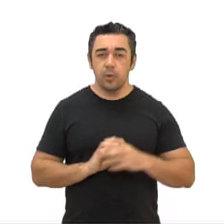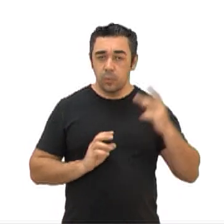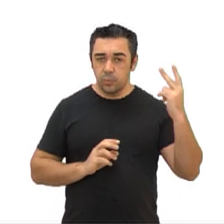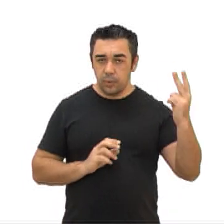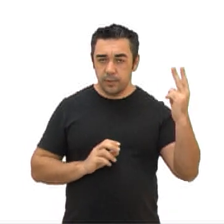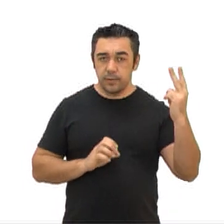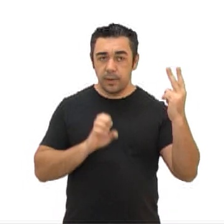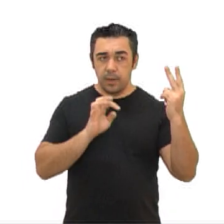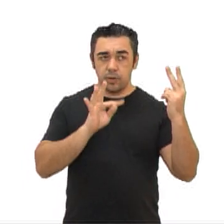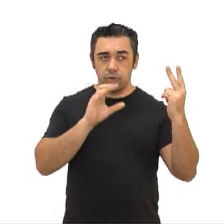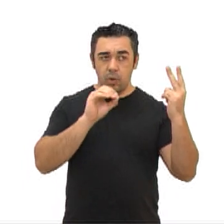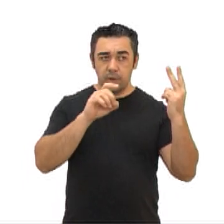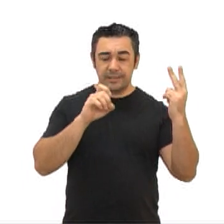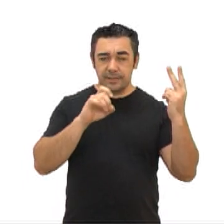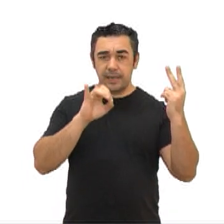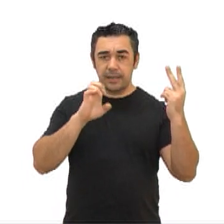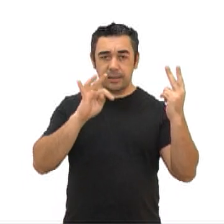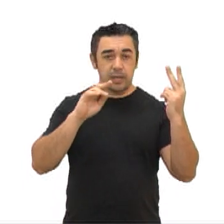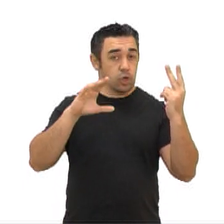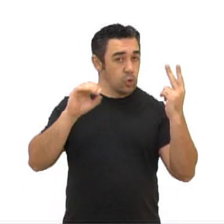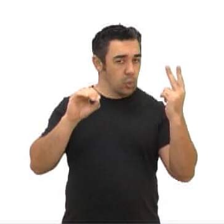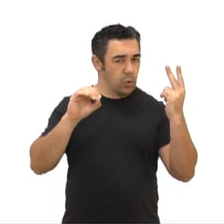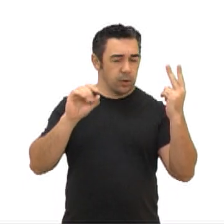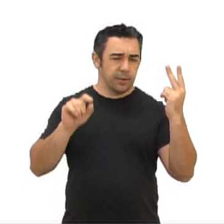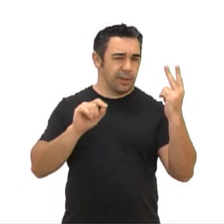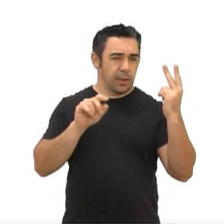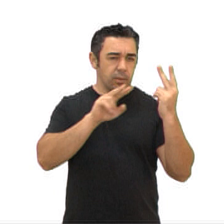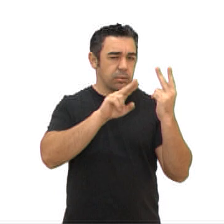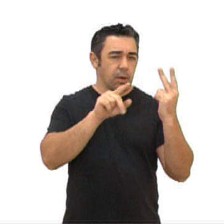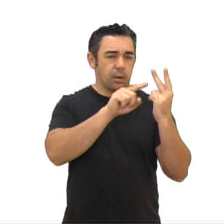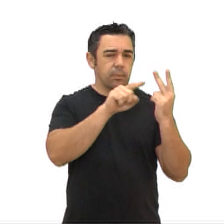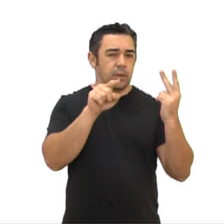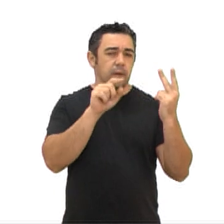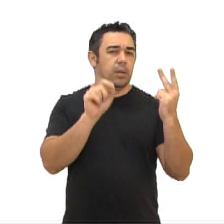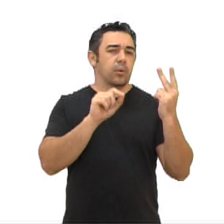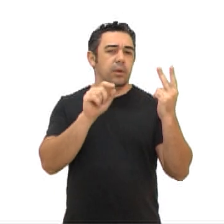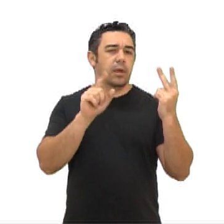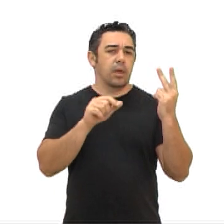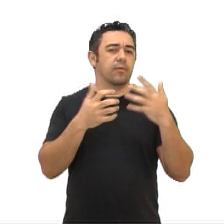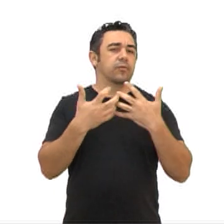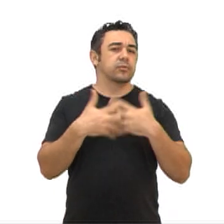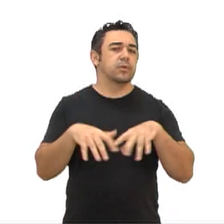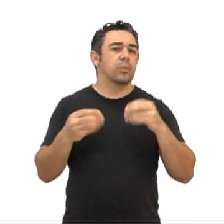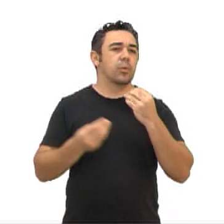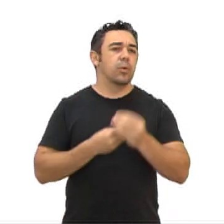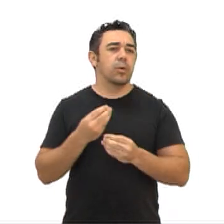Etoxetano, lembra dessa nomenclatura? Essa nomenclatura, ela corresponde a que função orgânica?